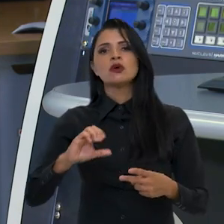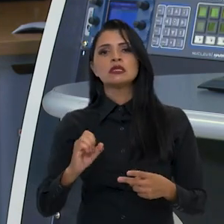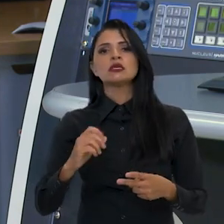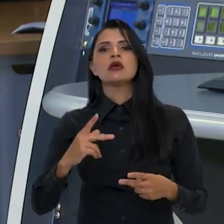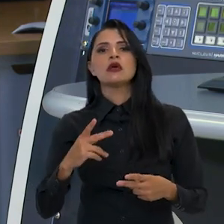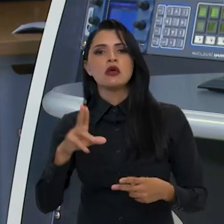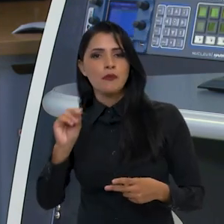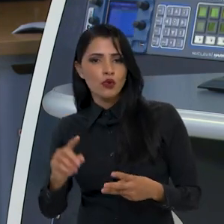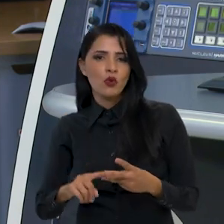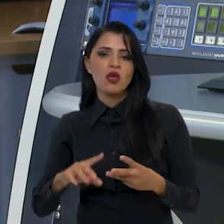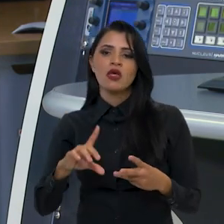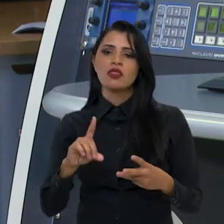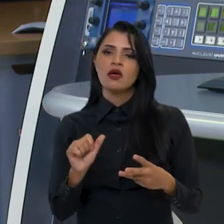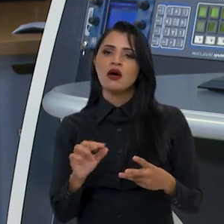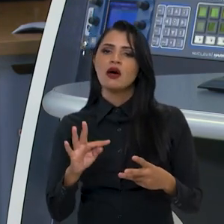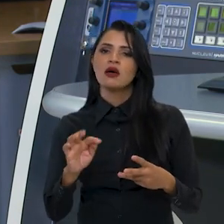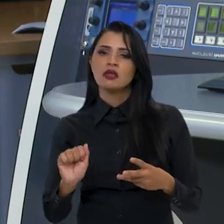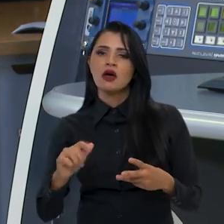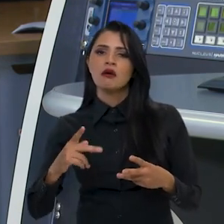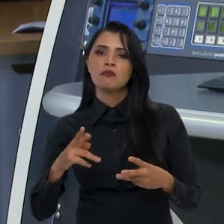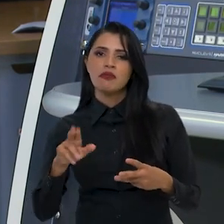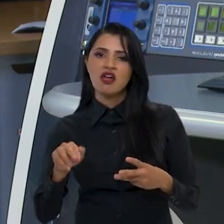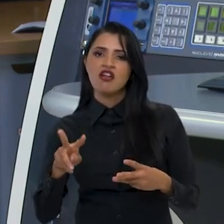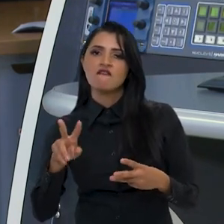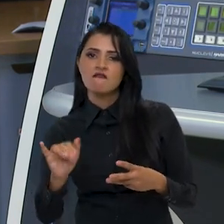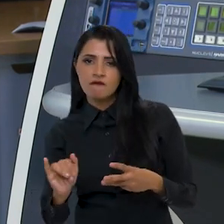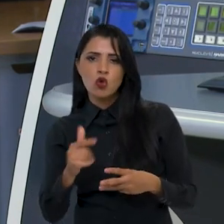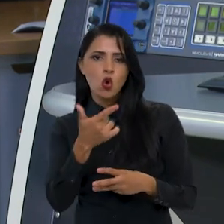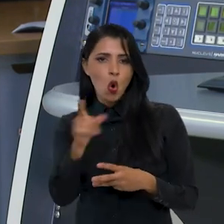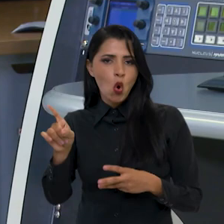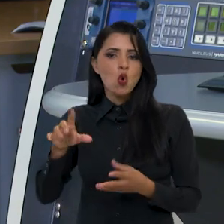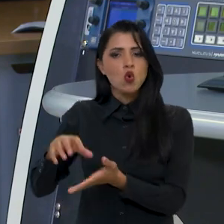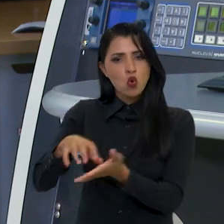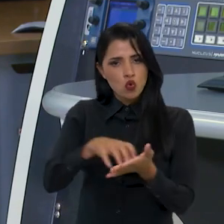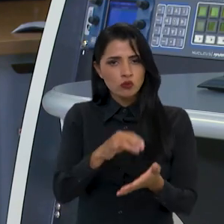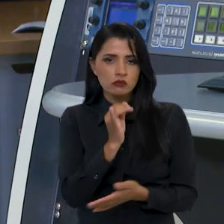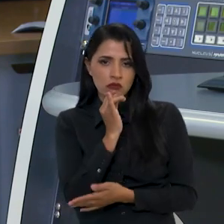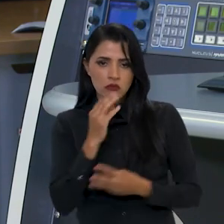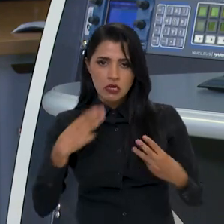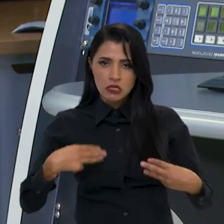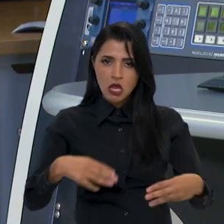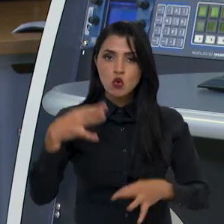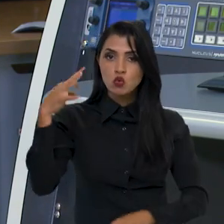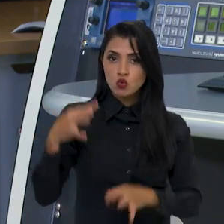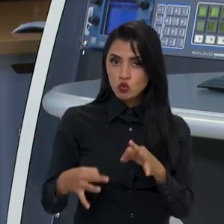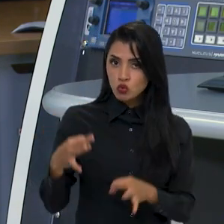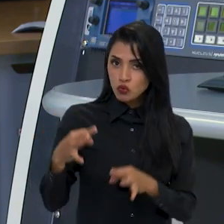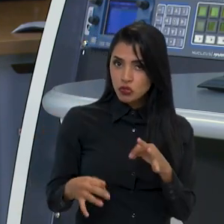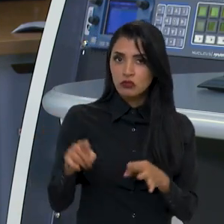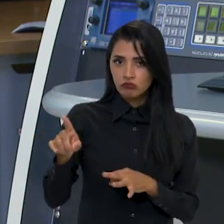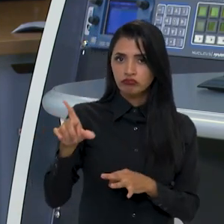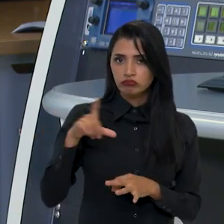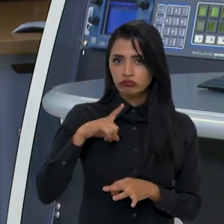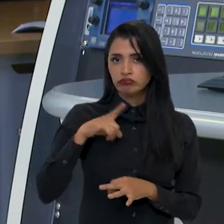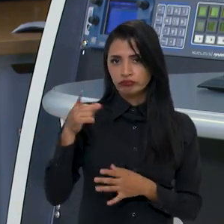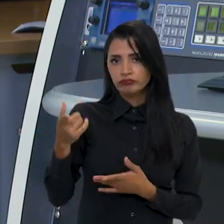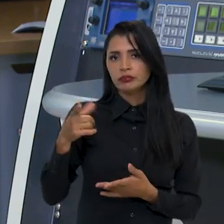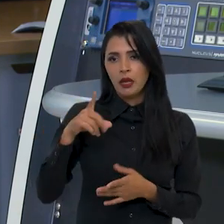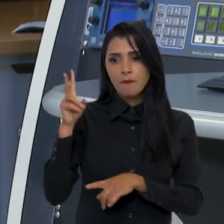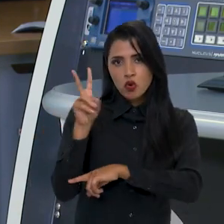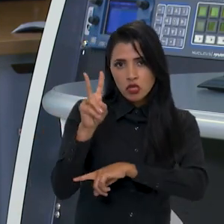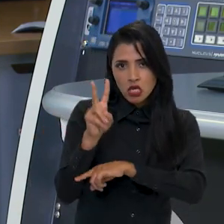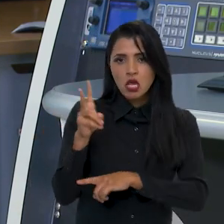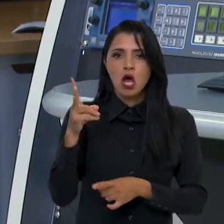o SERP, o DataPrev, outros órgãos também, como, por exemplo, o Ministério da Justiça, onde está a